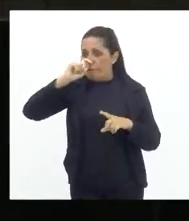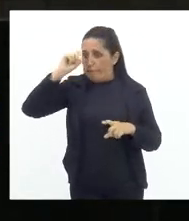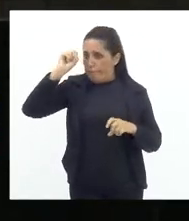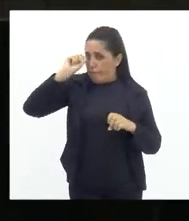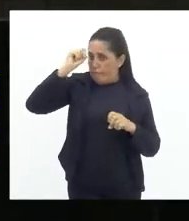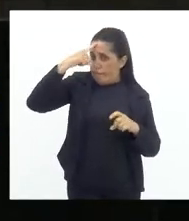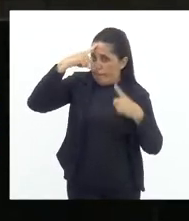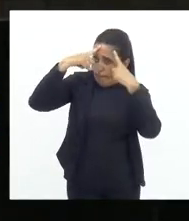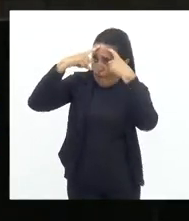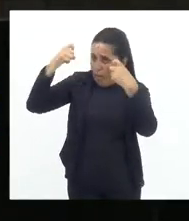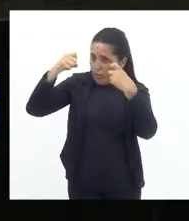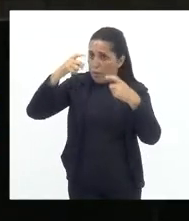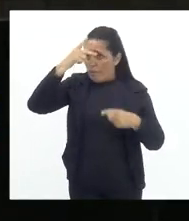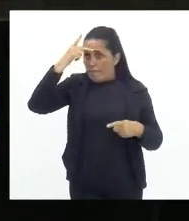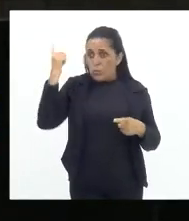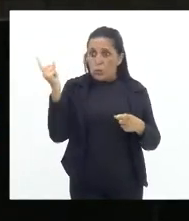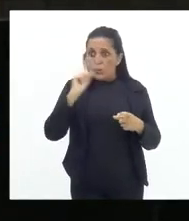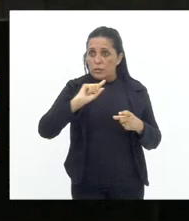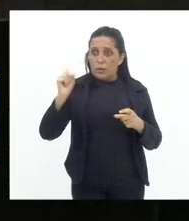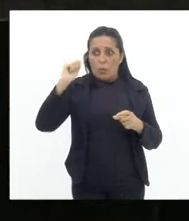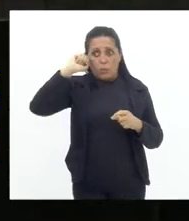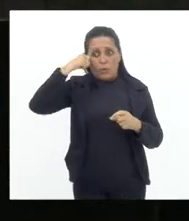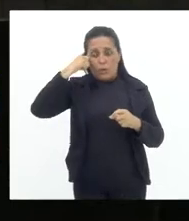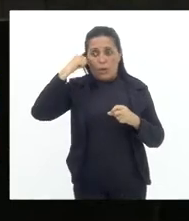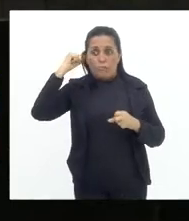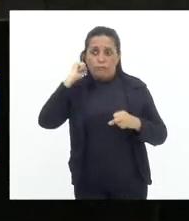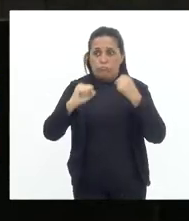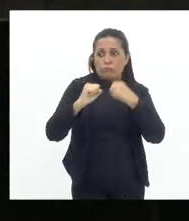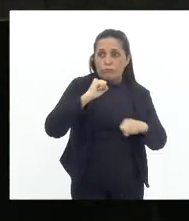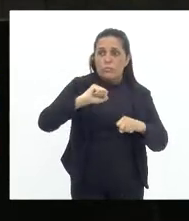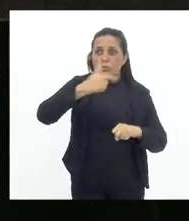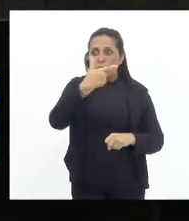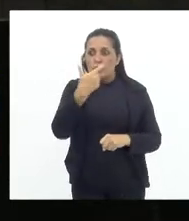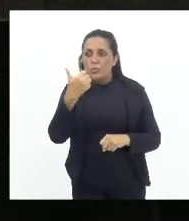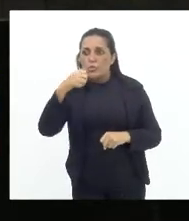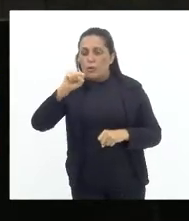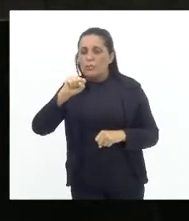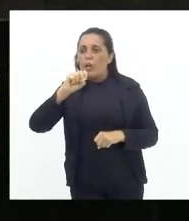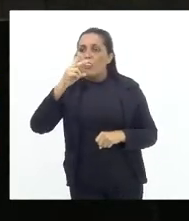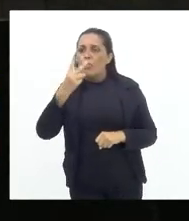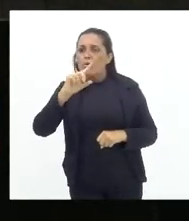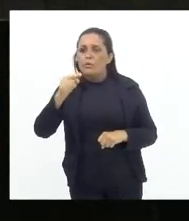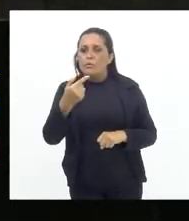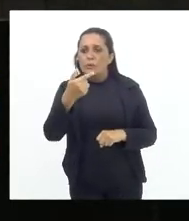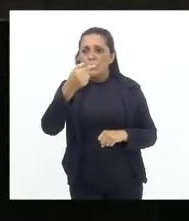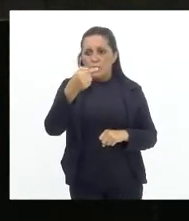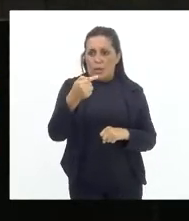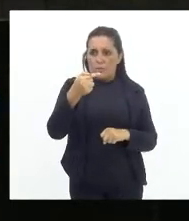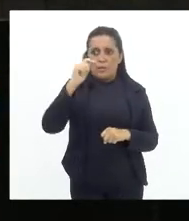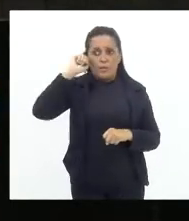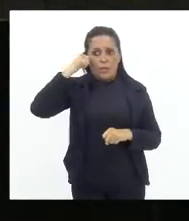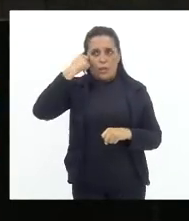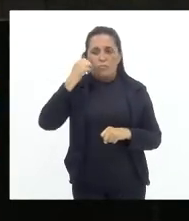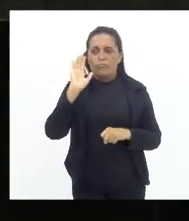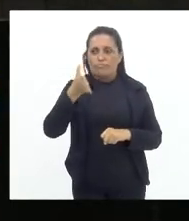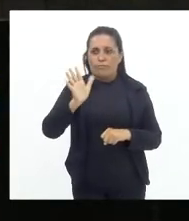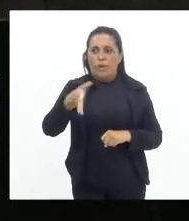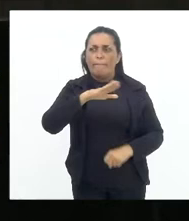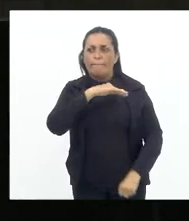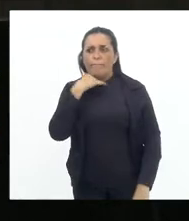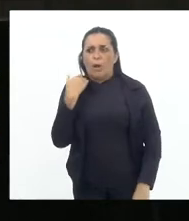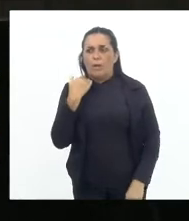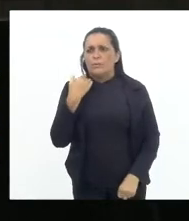Negra assassinada em 2018 2,7 negros foram mortos estes últimos